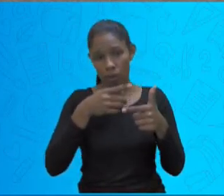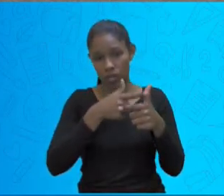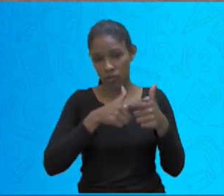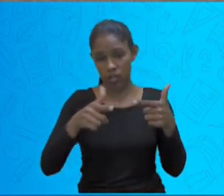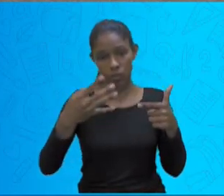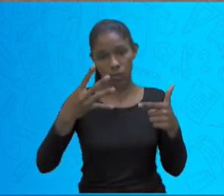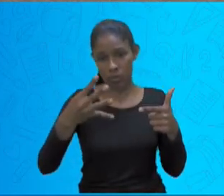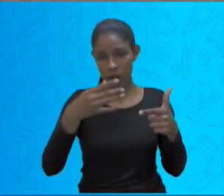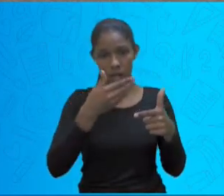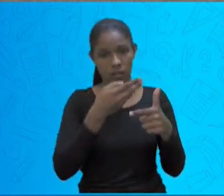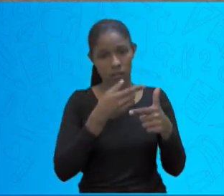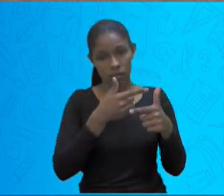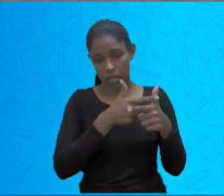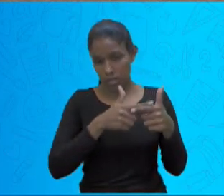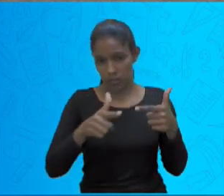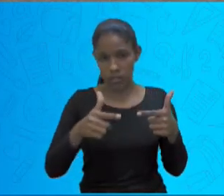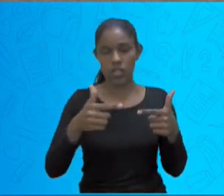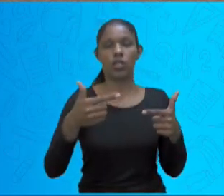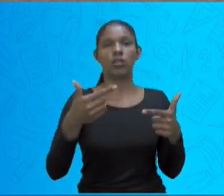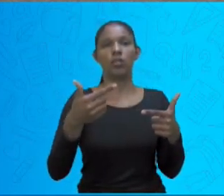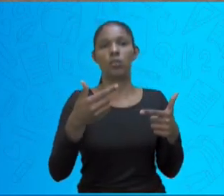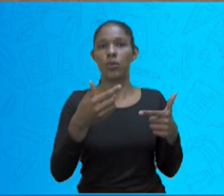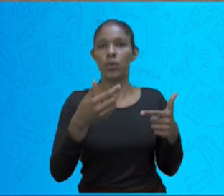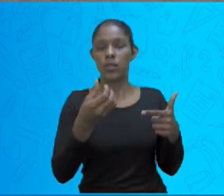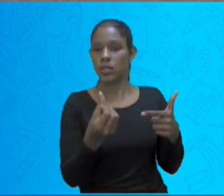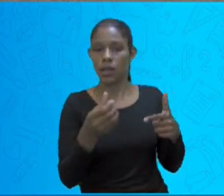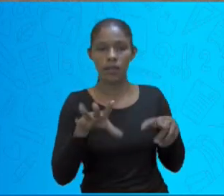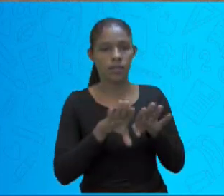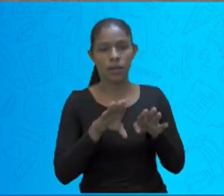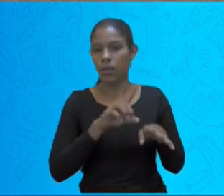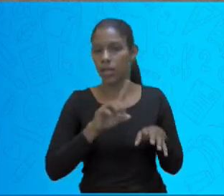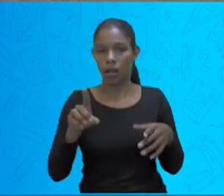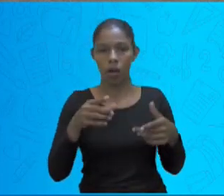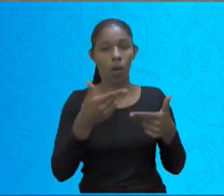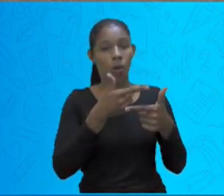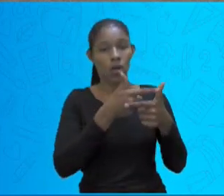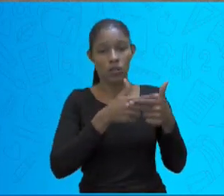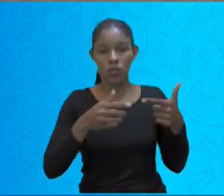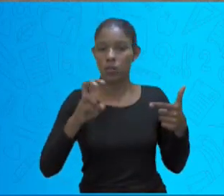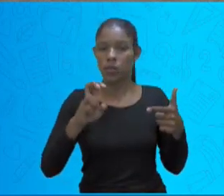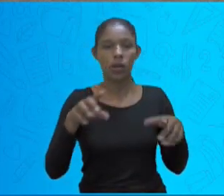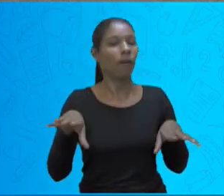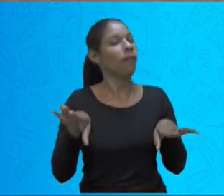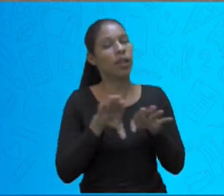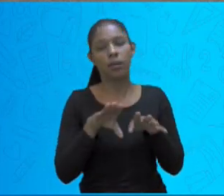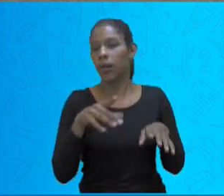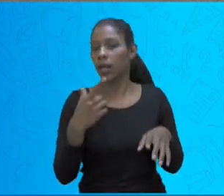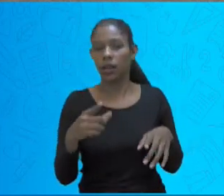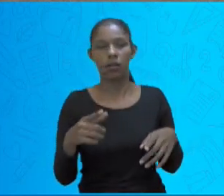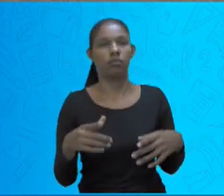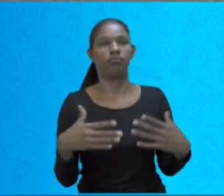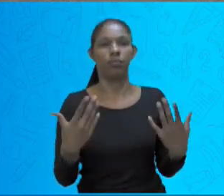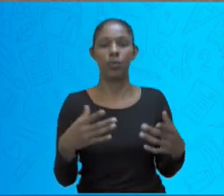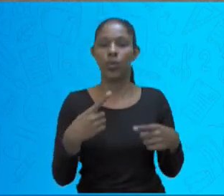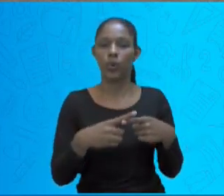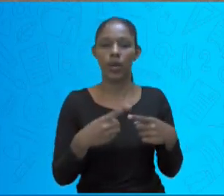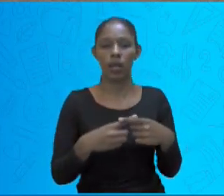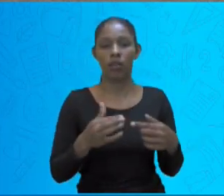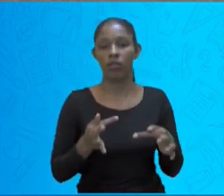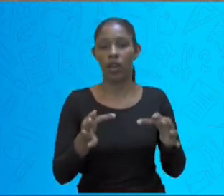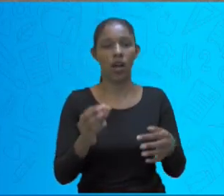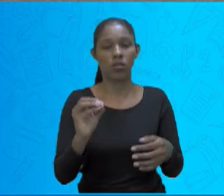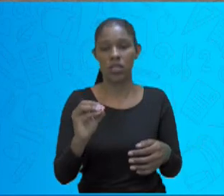é, porque não termina em 0 e nem em 5. Então, eu vou testar o 7. 343 dividido por